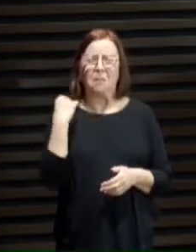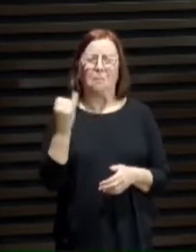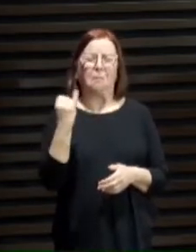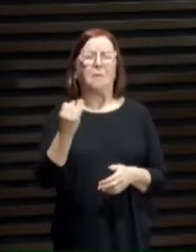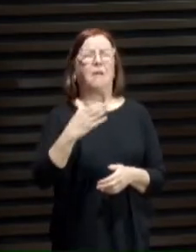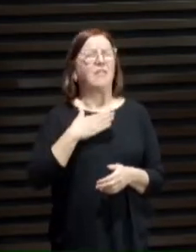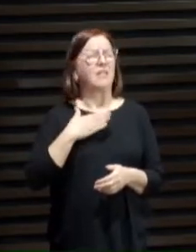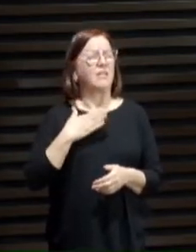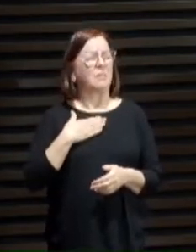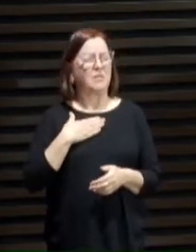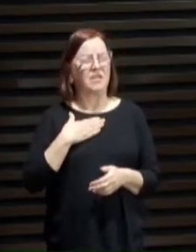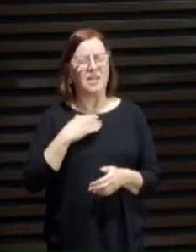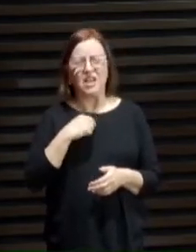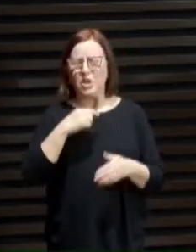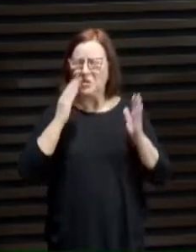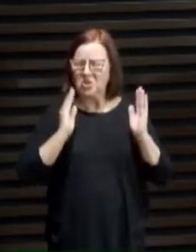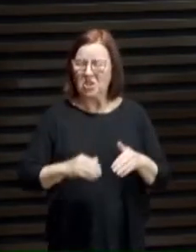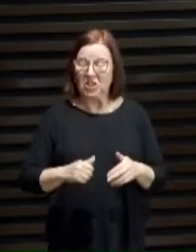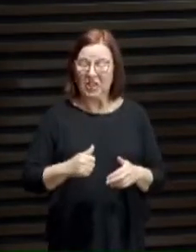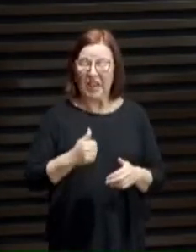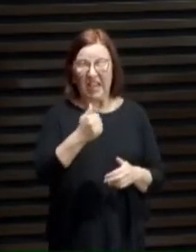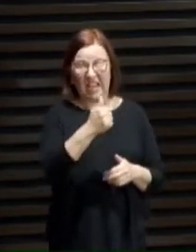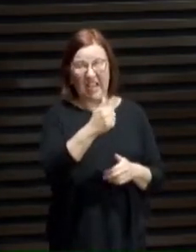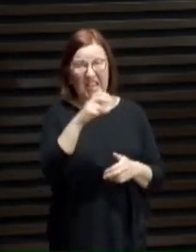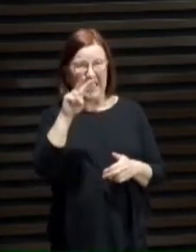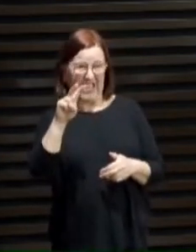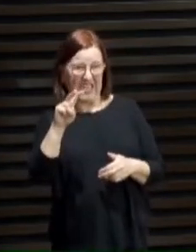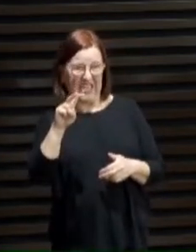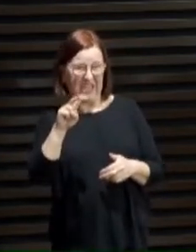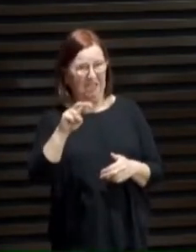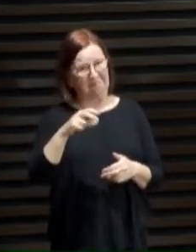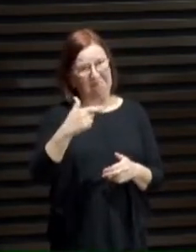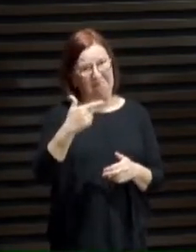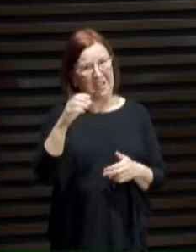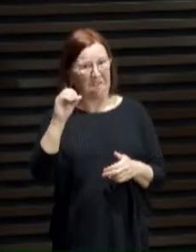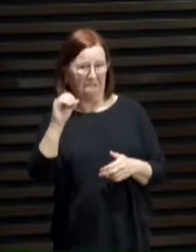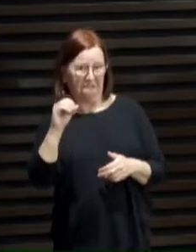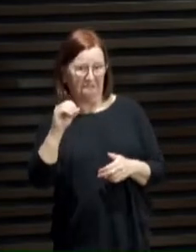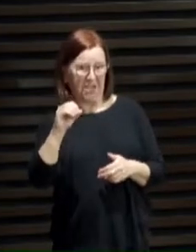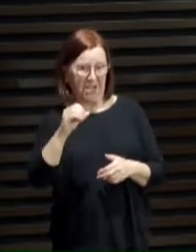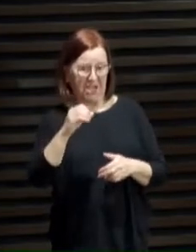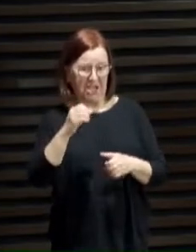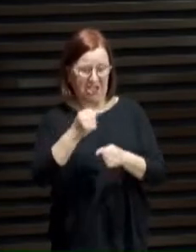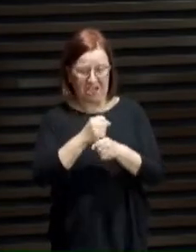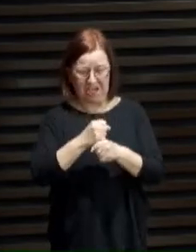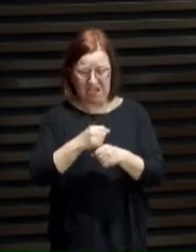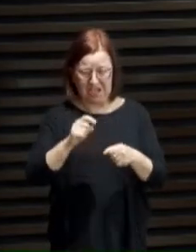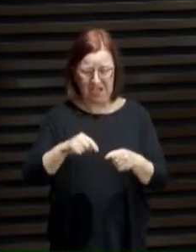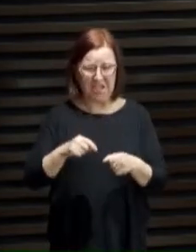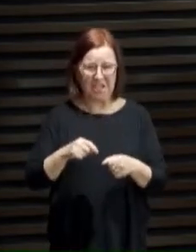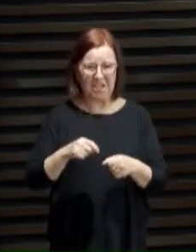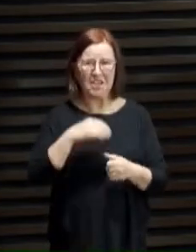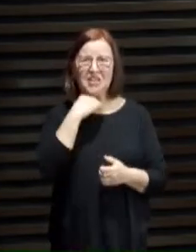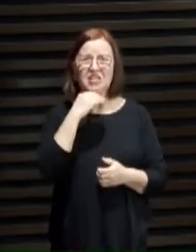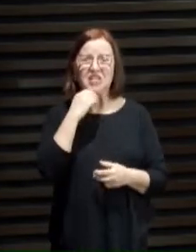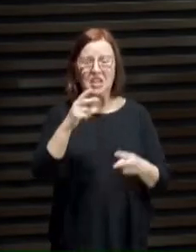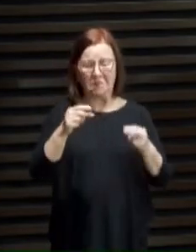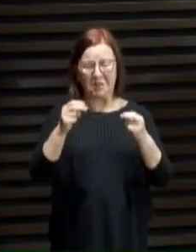15, 20 anos nessa igreja, o ministro de louvor não nota a beleza do meu canto. Minha vida é